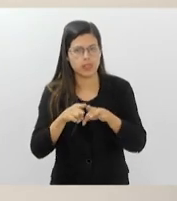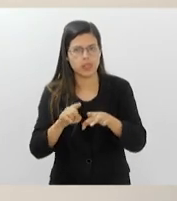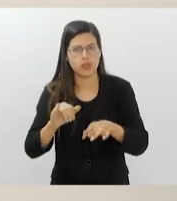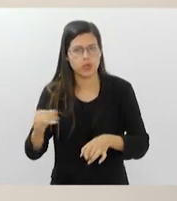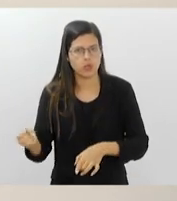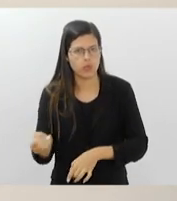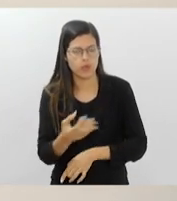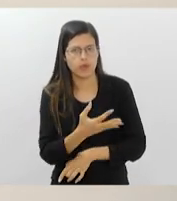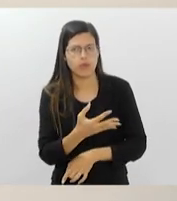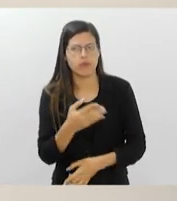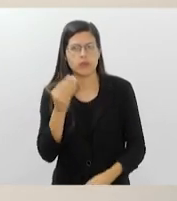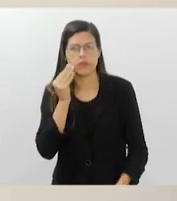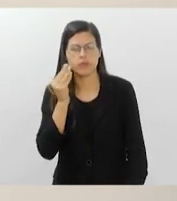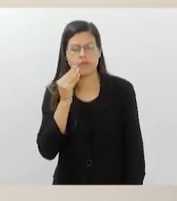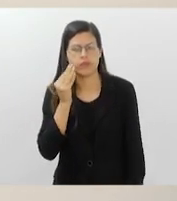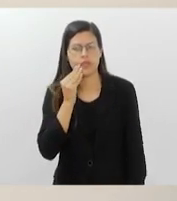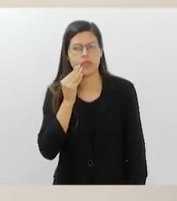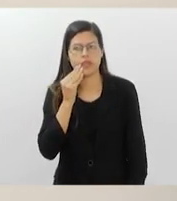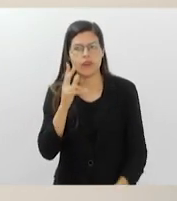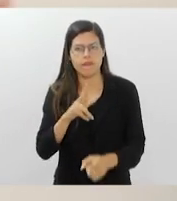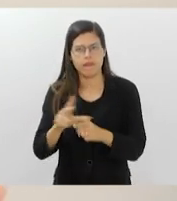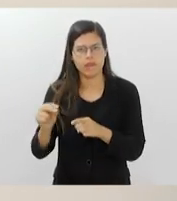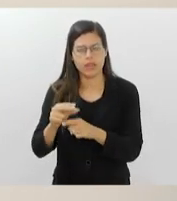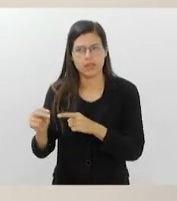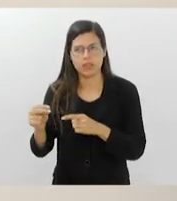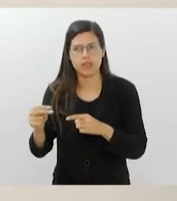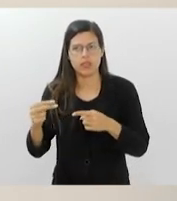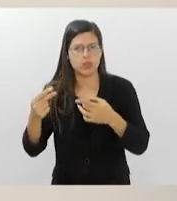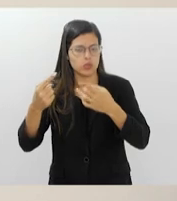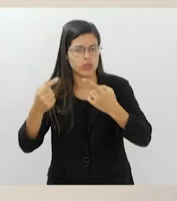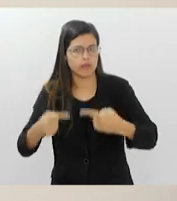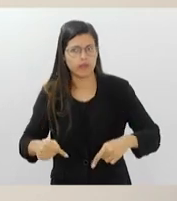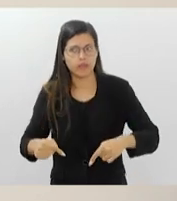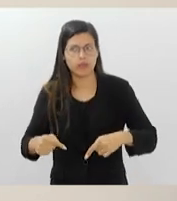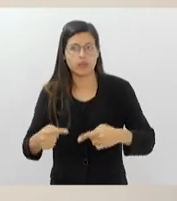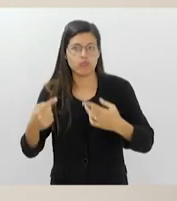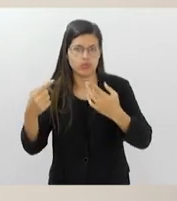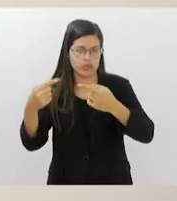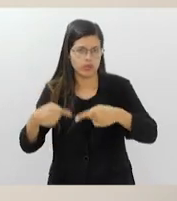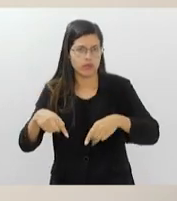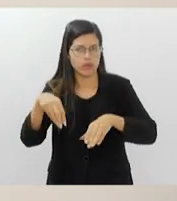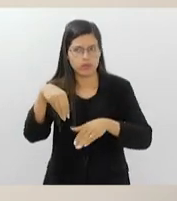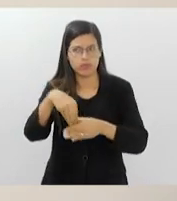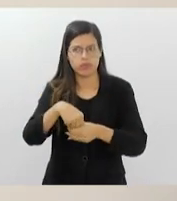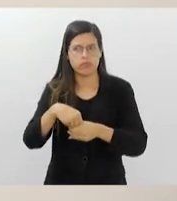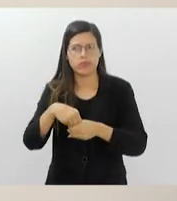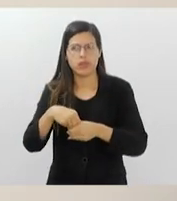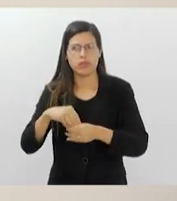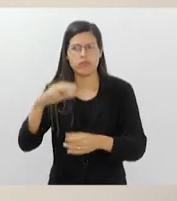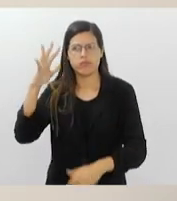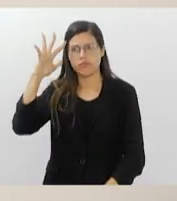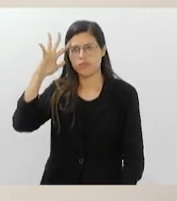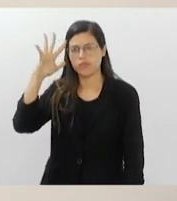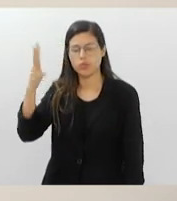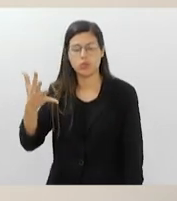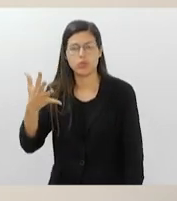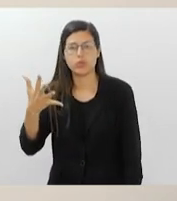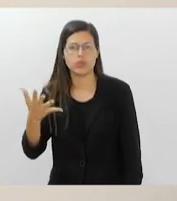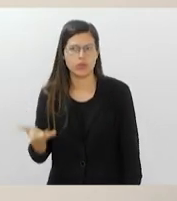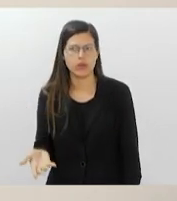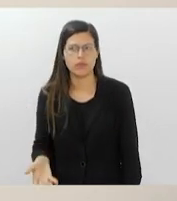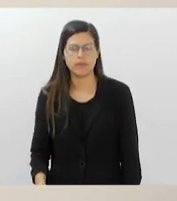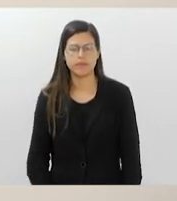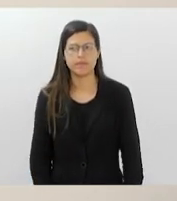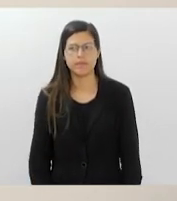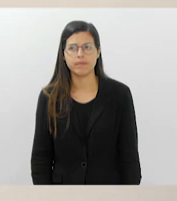vazão a tantos desafios mesmo com eh ainda desafios dentro dessa dessas soluções então a gente só queria também